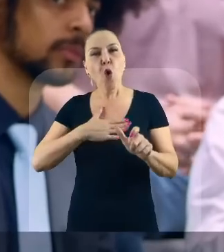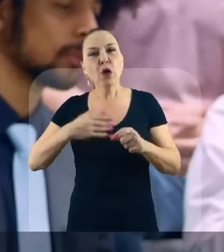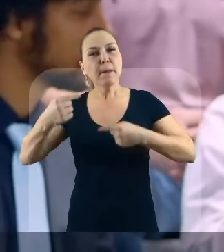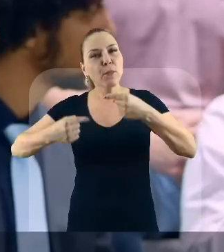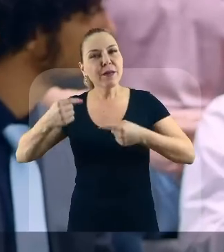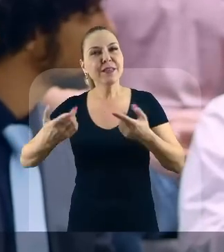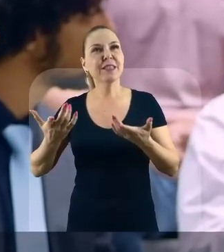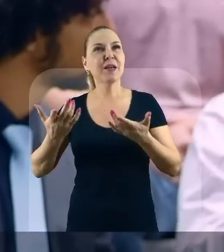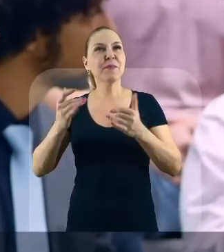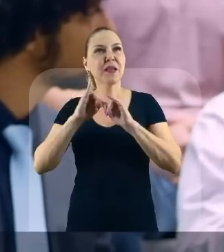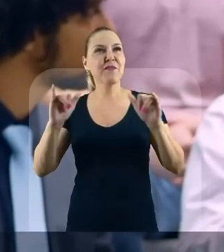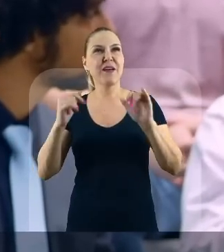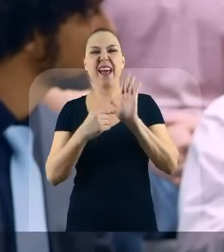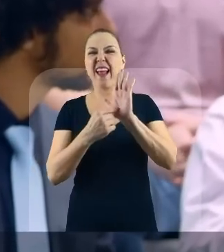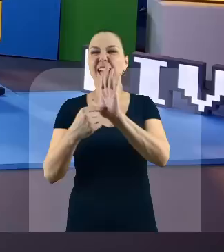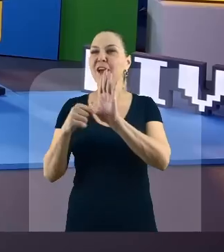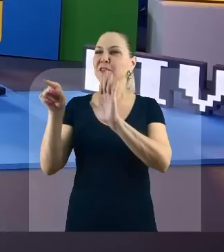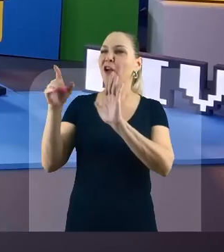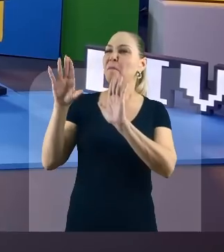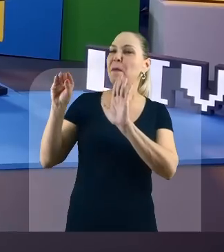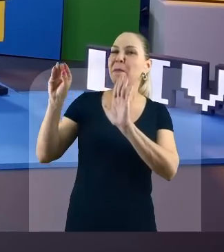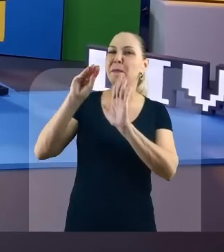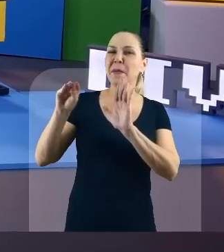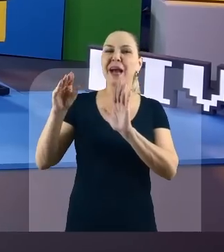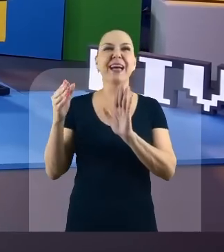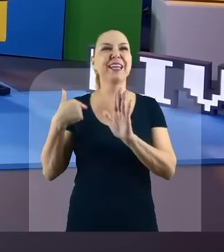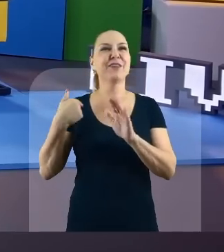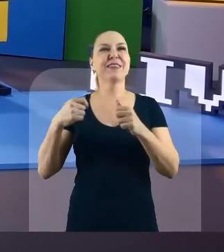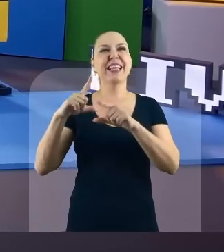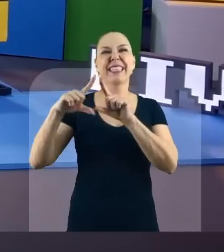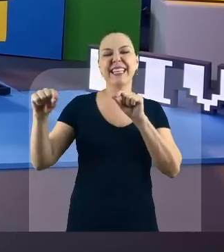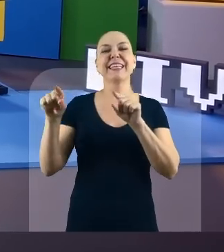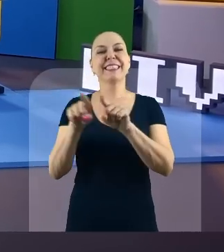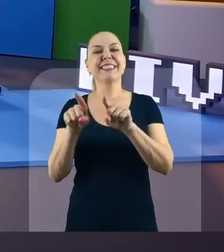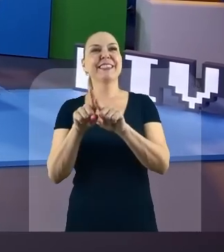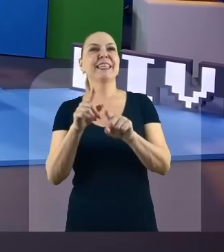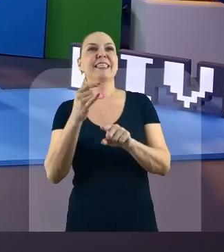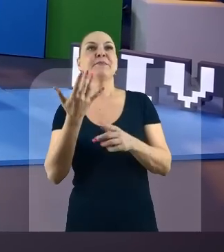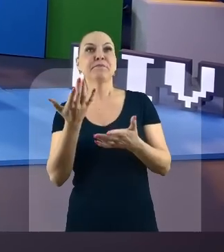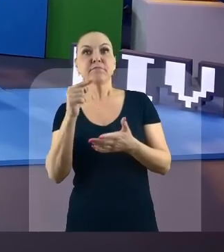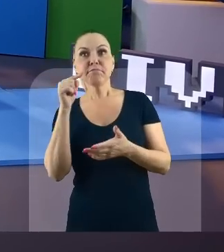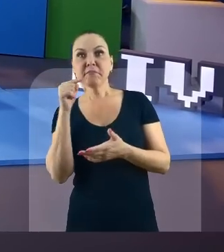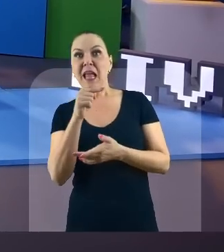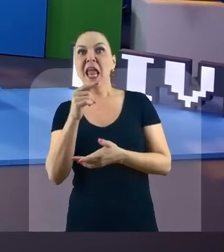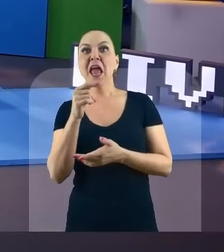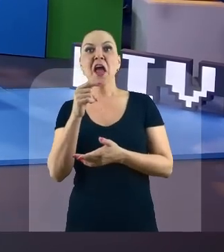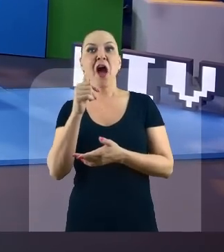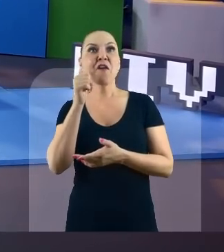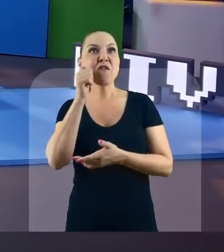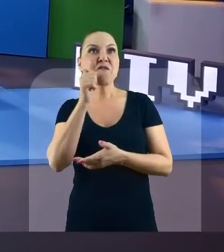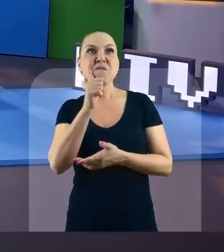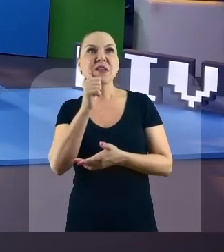é isso? Falaram que a gente podia cortar, que a gente estivesse falando muito. Mas... Não, porque eu tenho que sair também, é só para você saber uma coisa. Ó. Isso que ela falou é muito